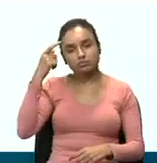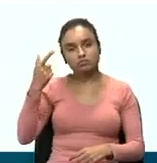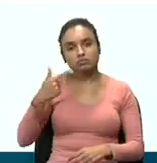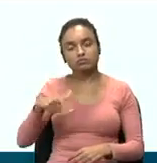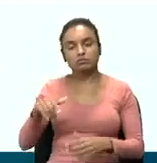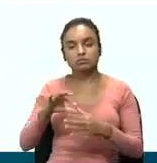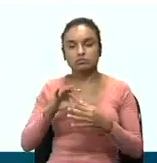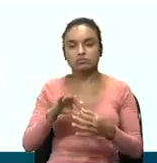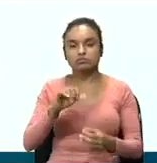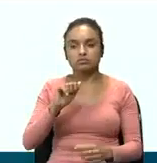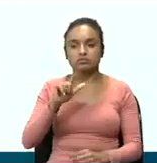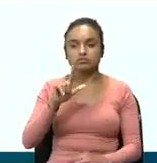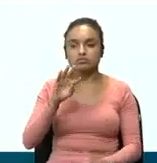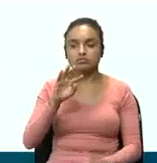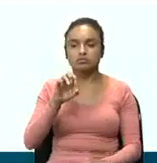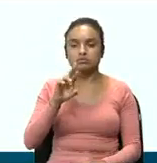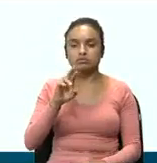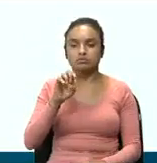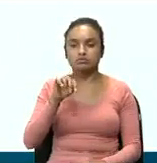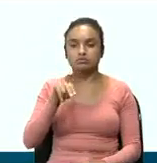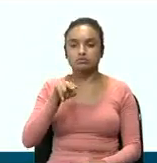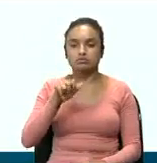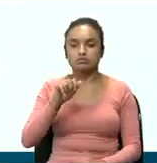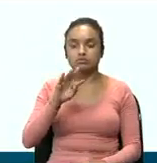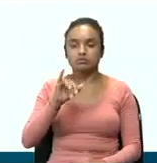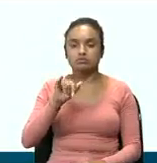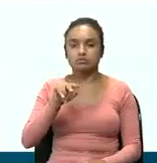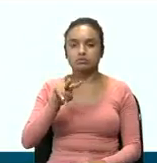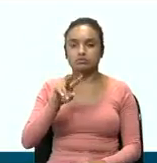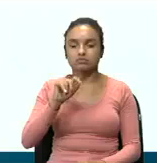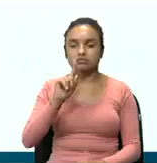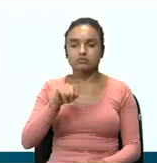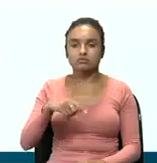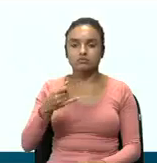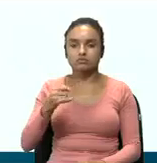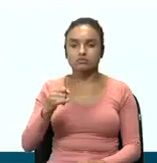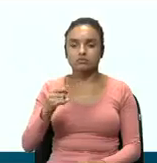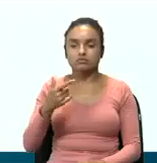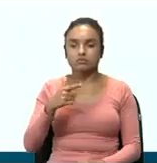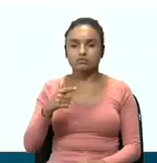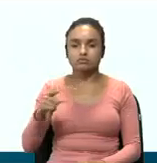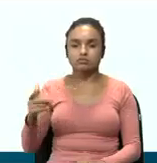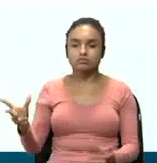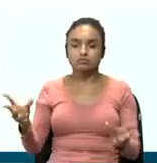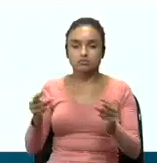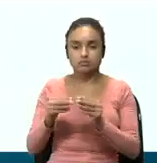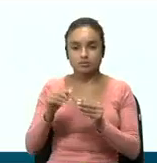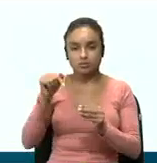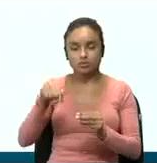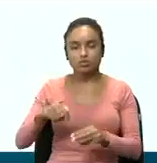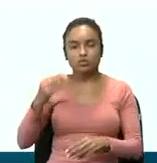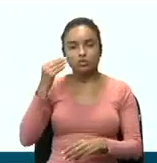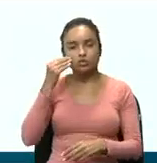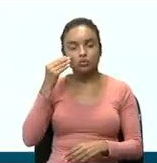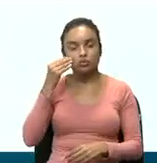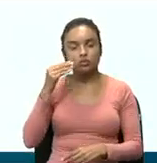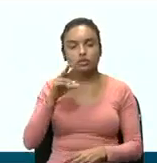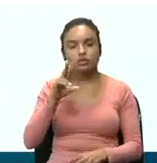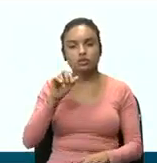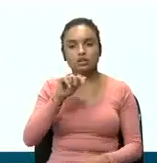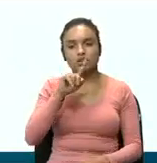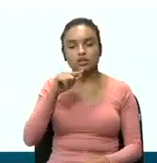outra alternativa. Nós não temos uma conclusão perante a aplicação do teste da razão